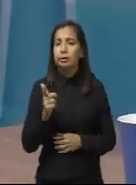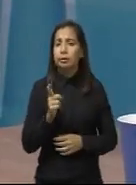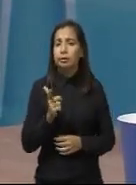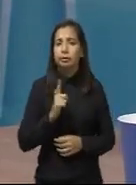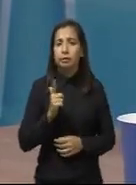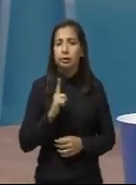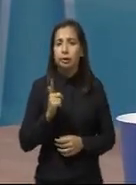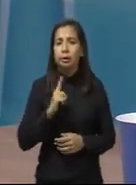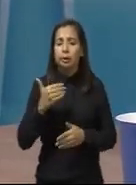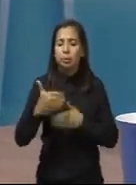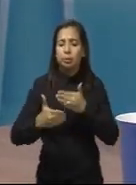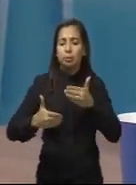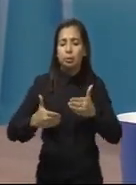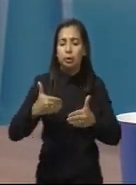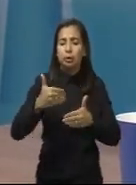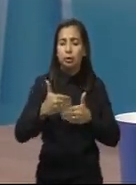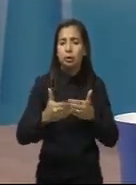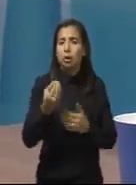estão num processo de